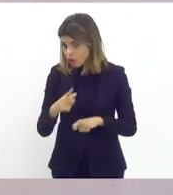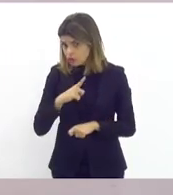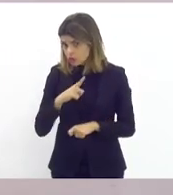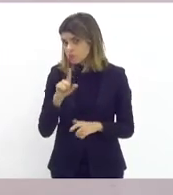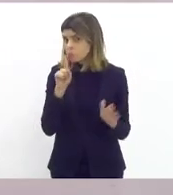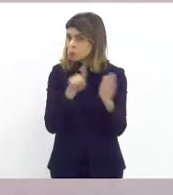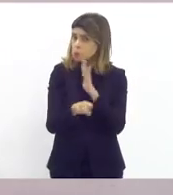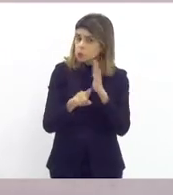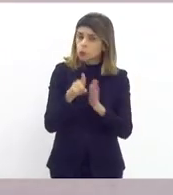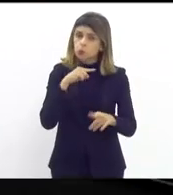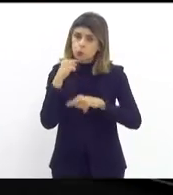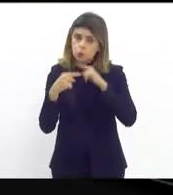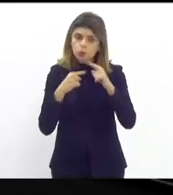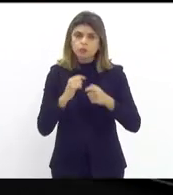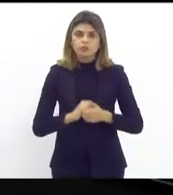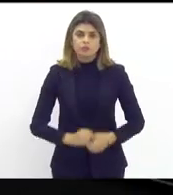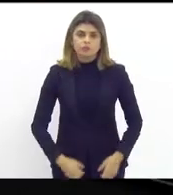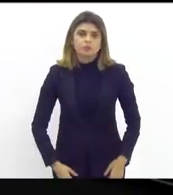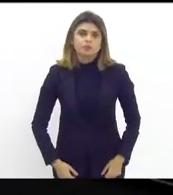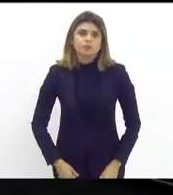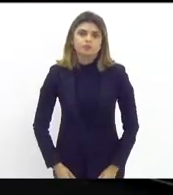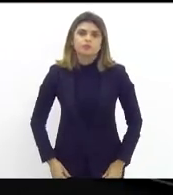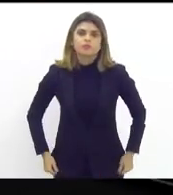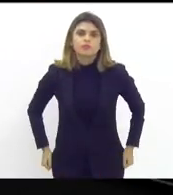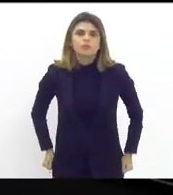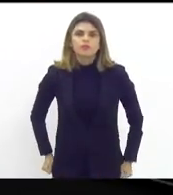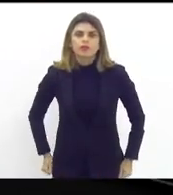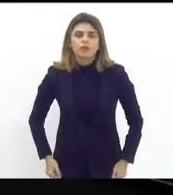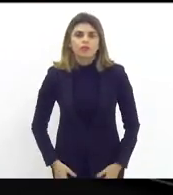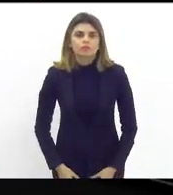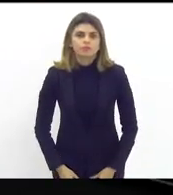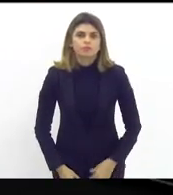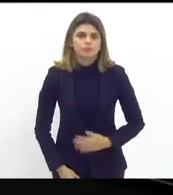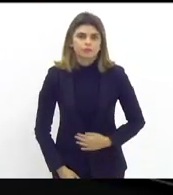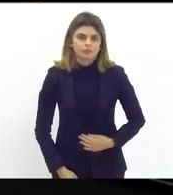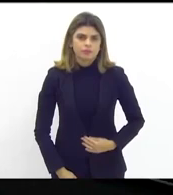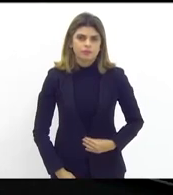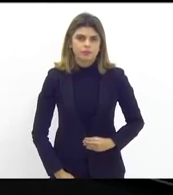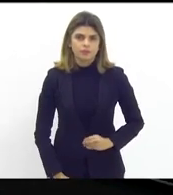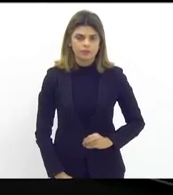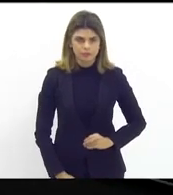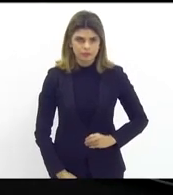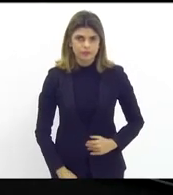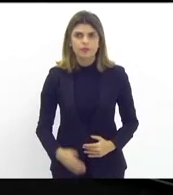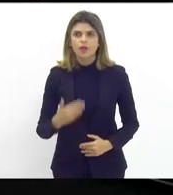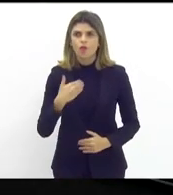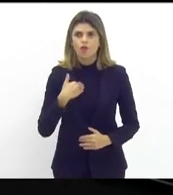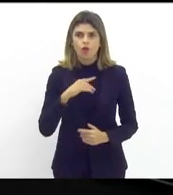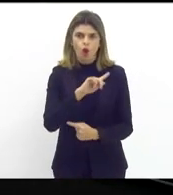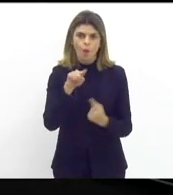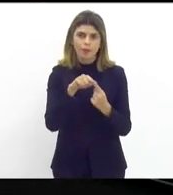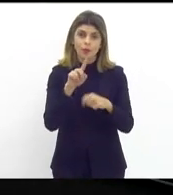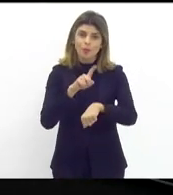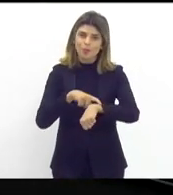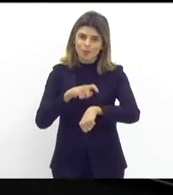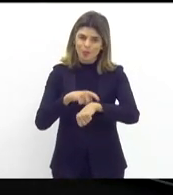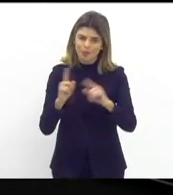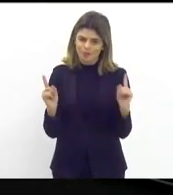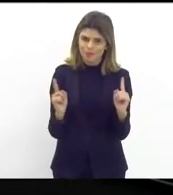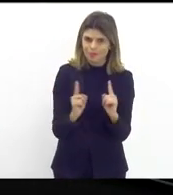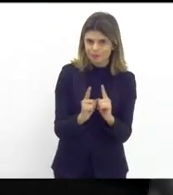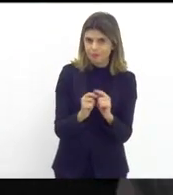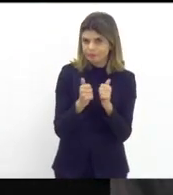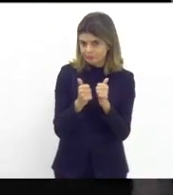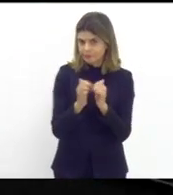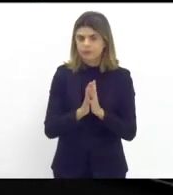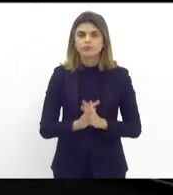essas perguntas. Obrigado. Secretário. Vou pedir ao secretário, vai ser bem objetivo aí para a gente... Tá